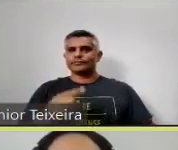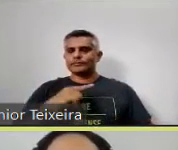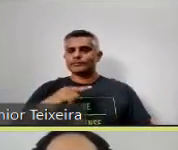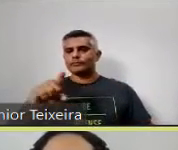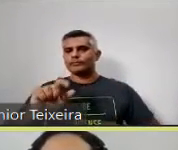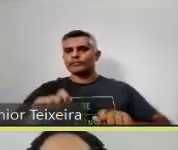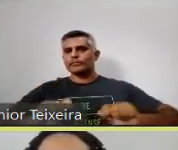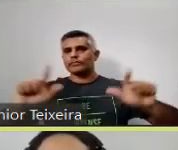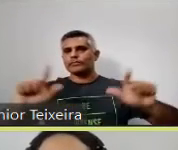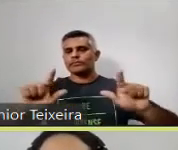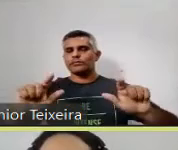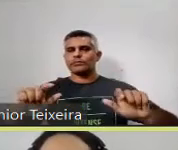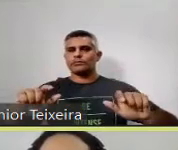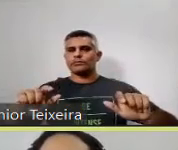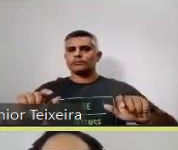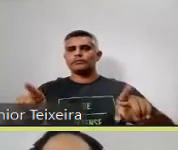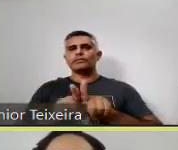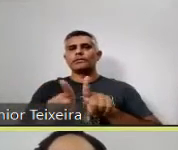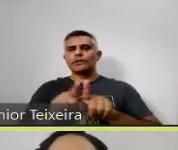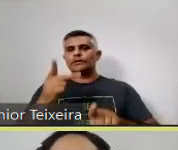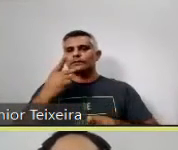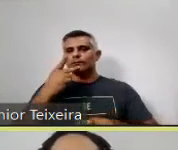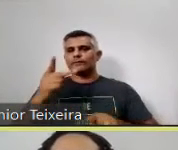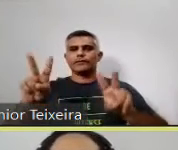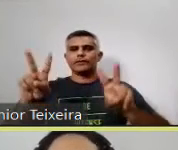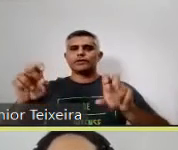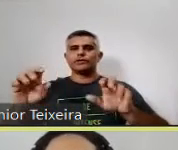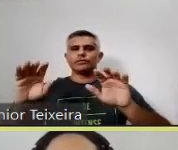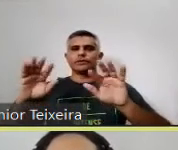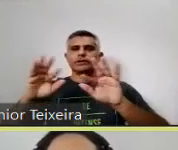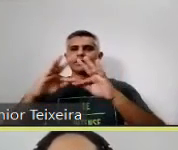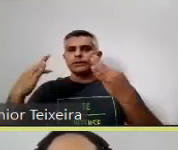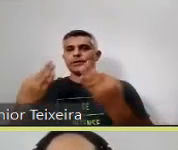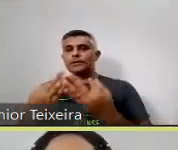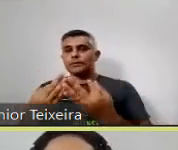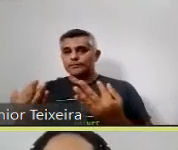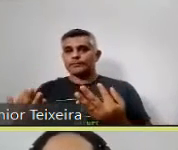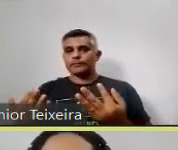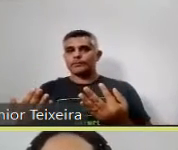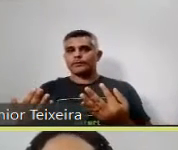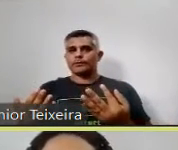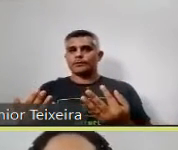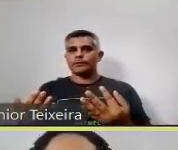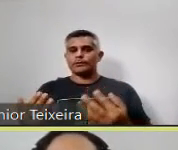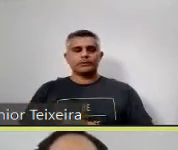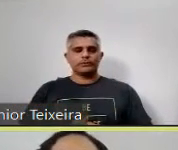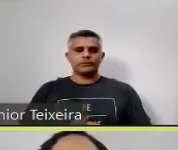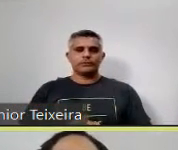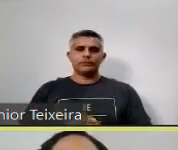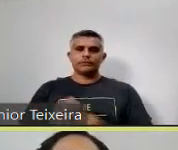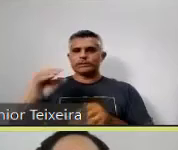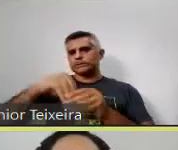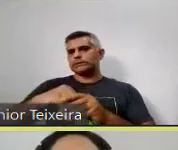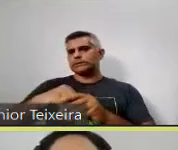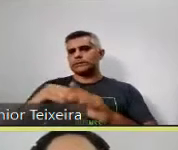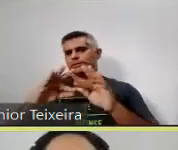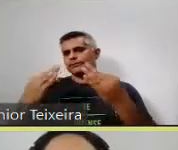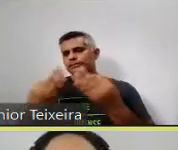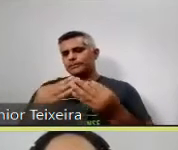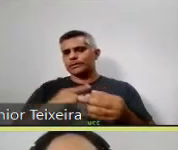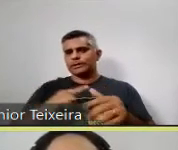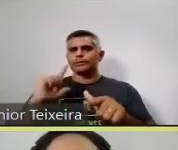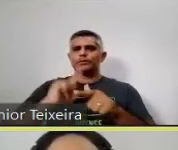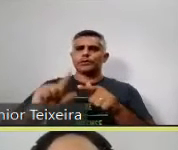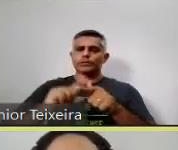das questões familiares, né, como elas também interferem bastante na configuração dessas relações, em que, por exemplo, o